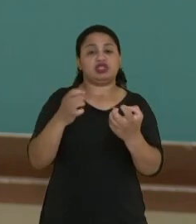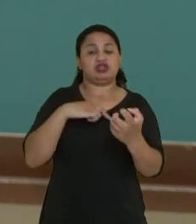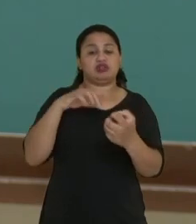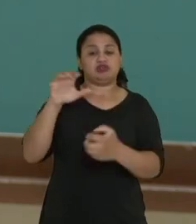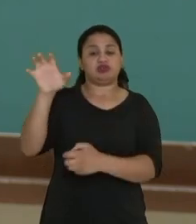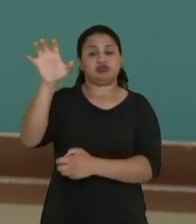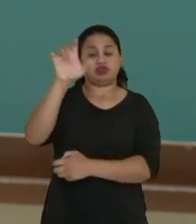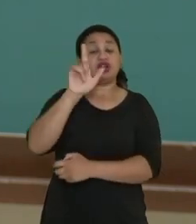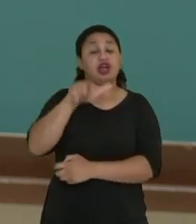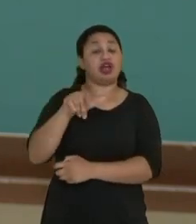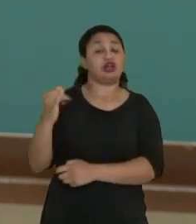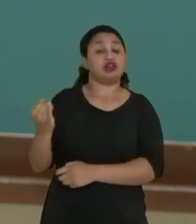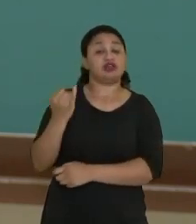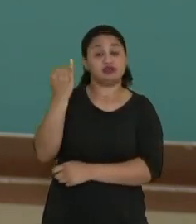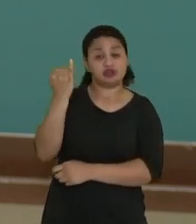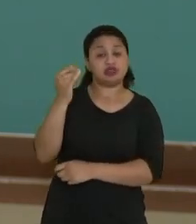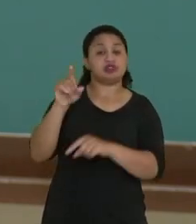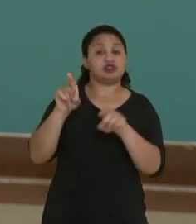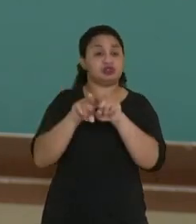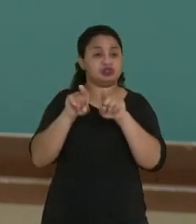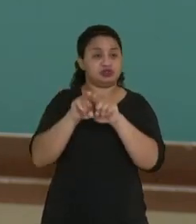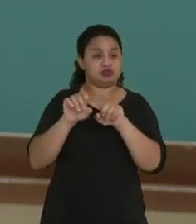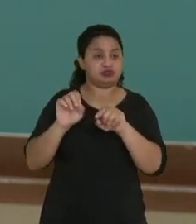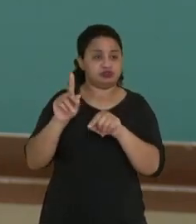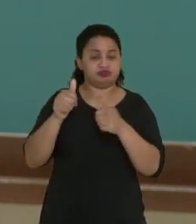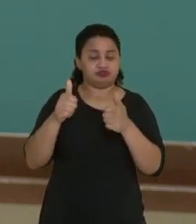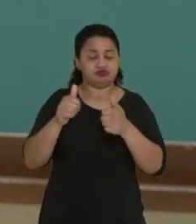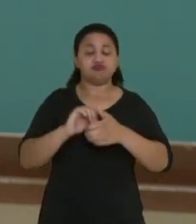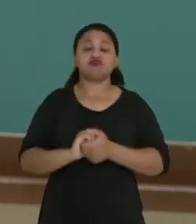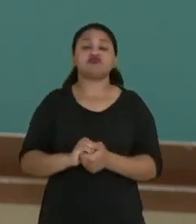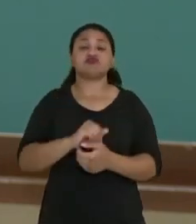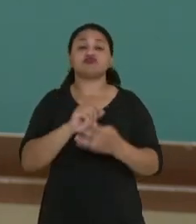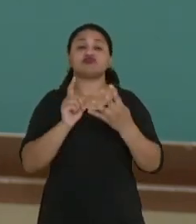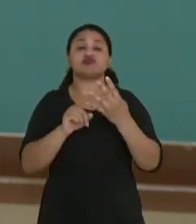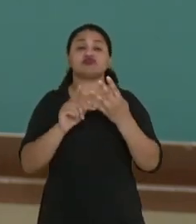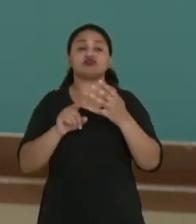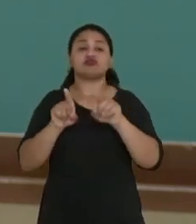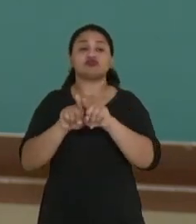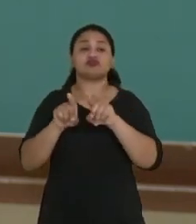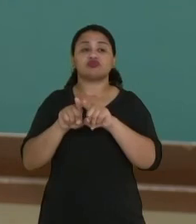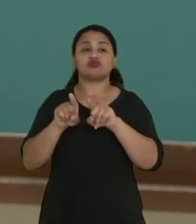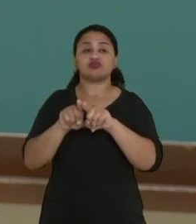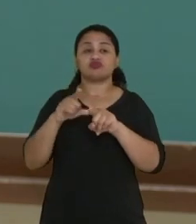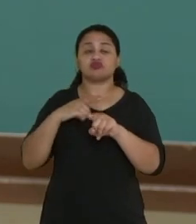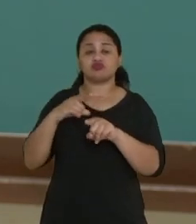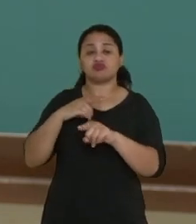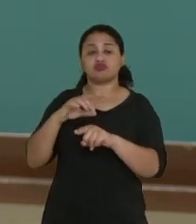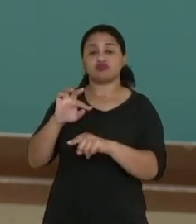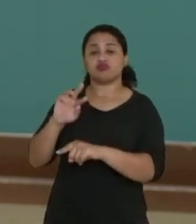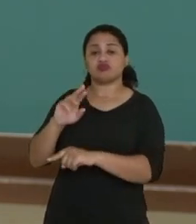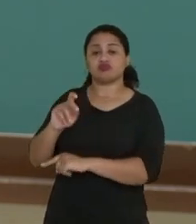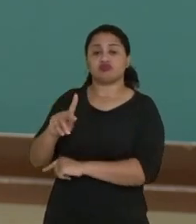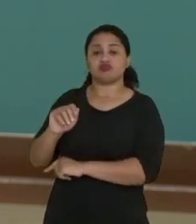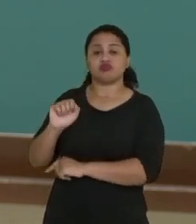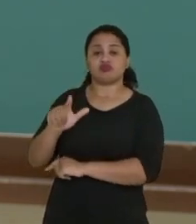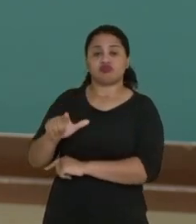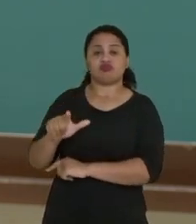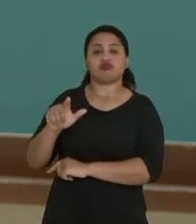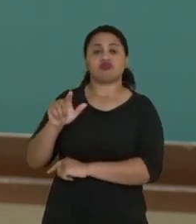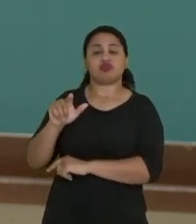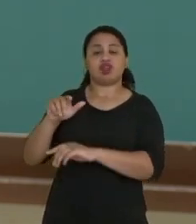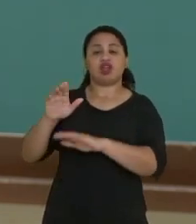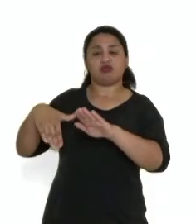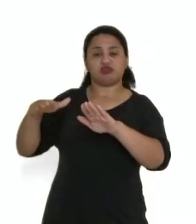Então, um fator bem importante ali também, certo? E o tropical litorâneo, que é outro tipo climático,